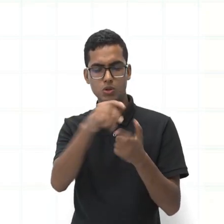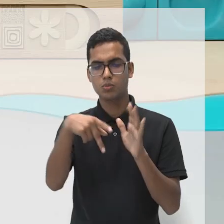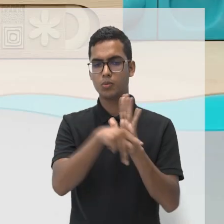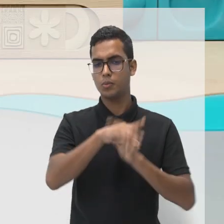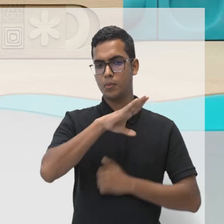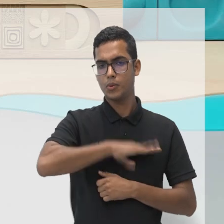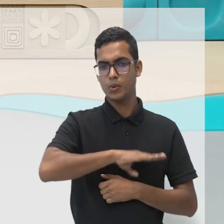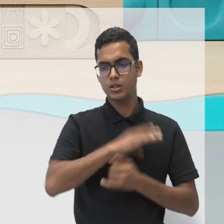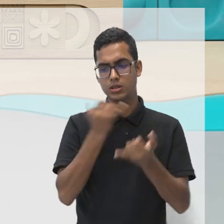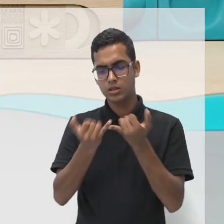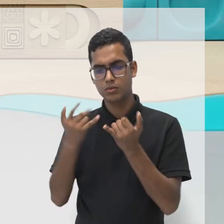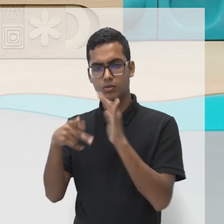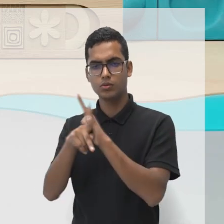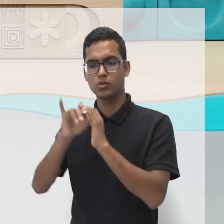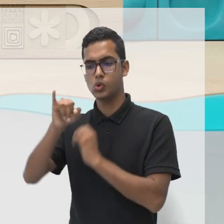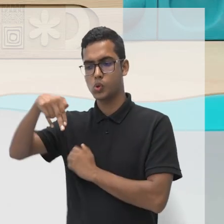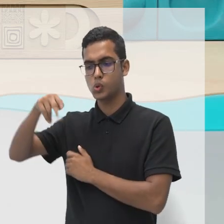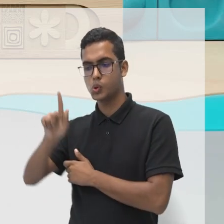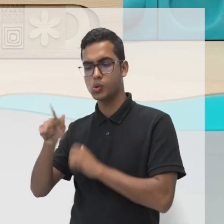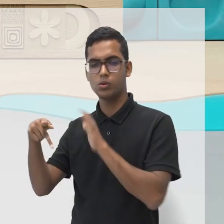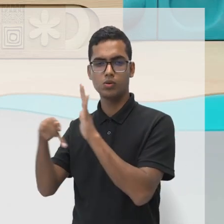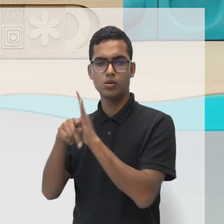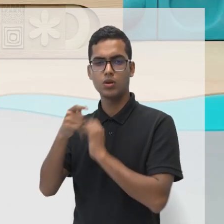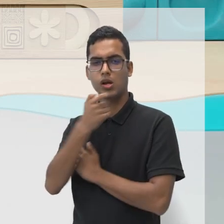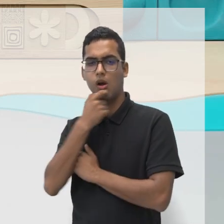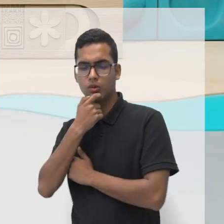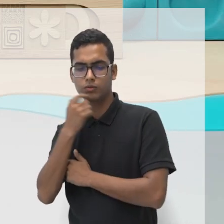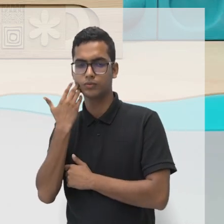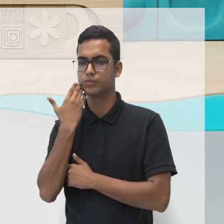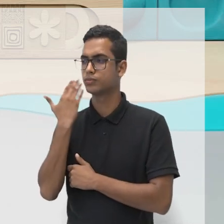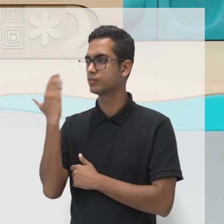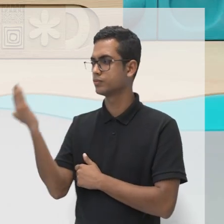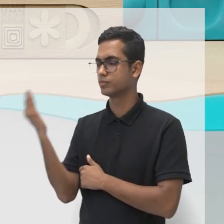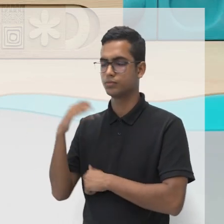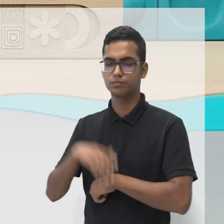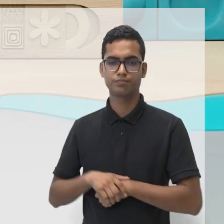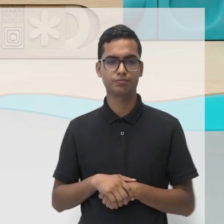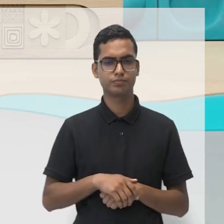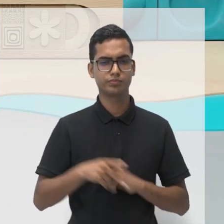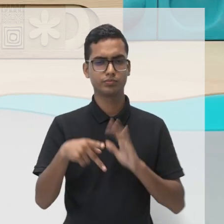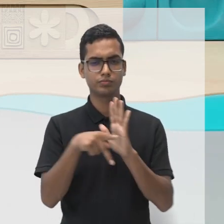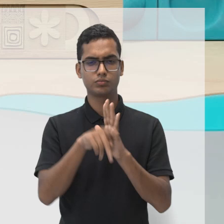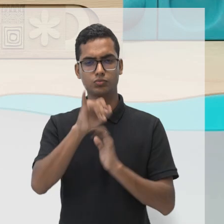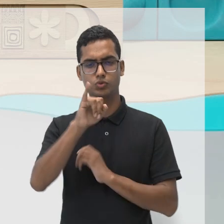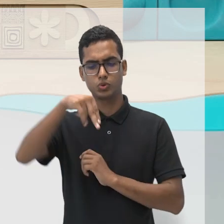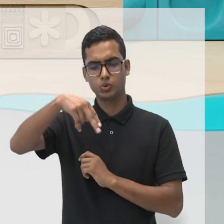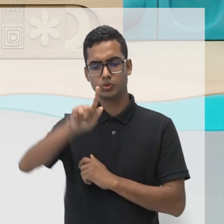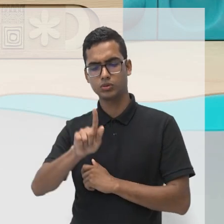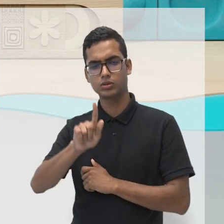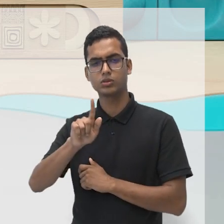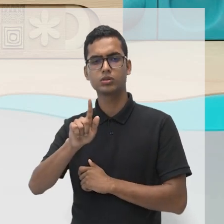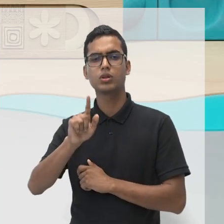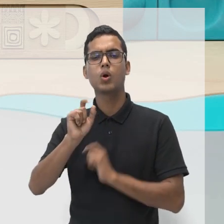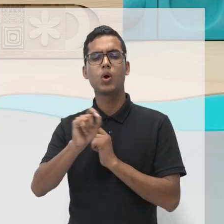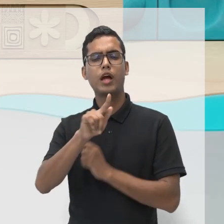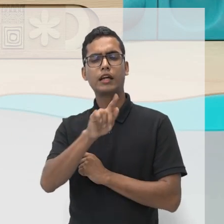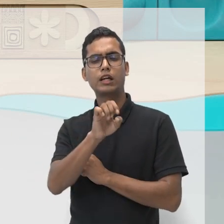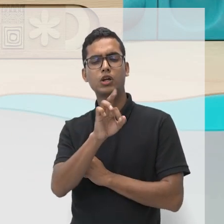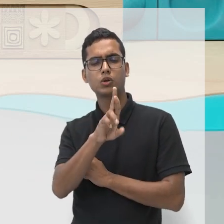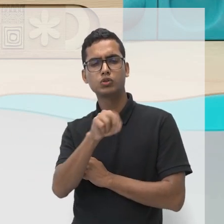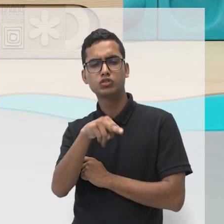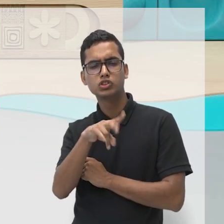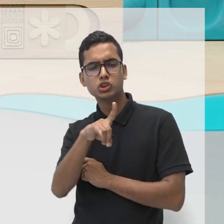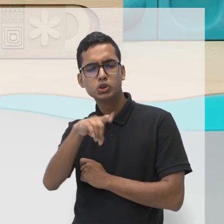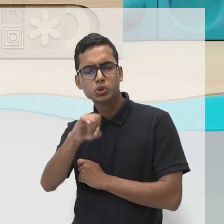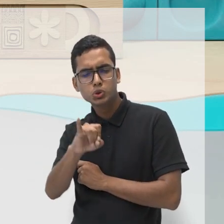Olha só. Esses verbos, gente, com terminação em ing, é um verbo que está no gerúndio, tá?